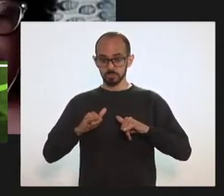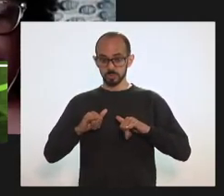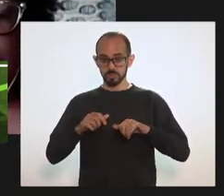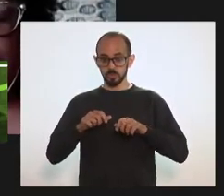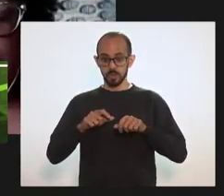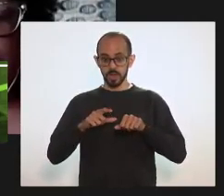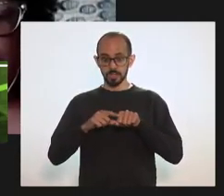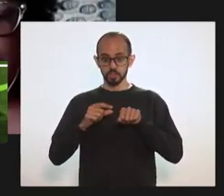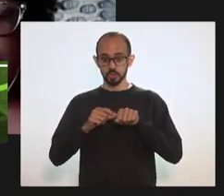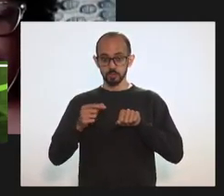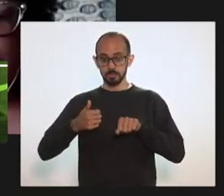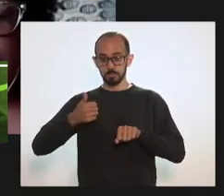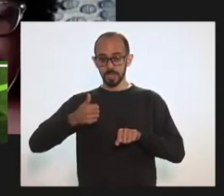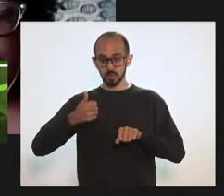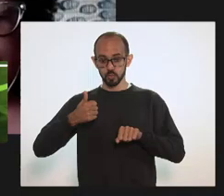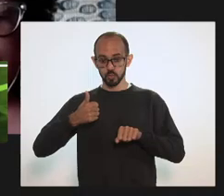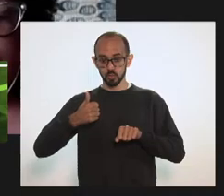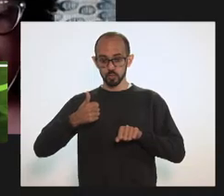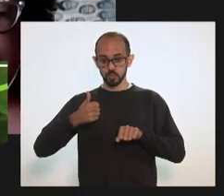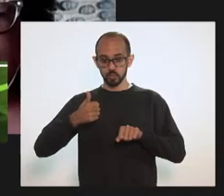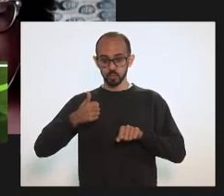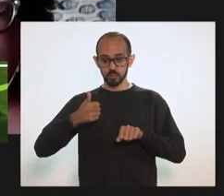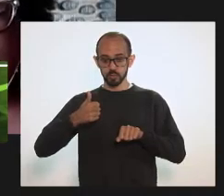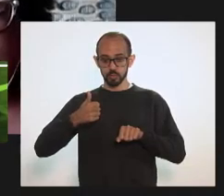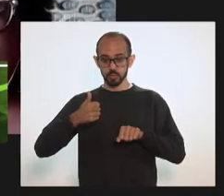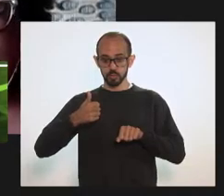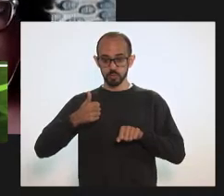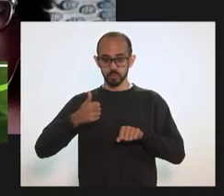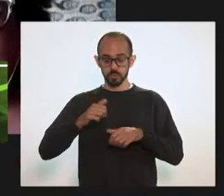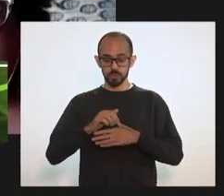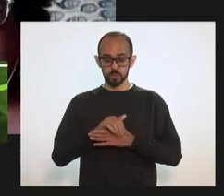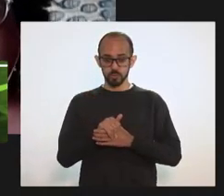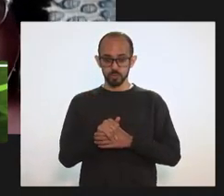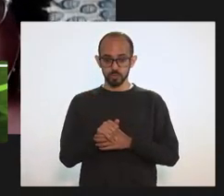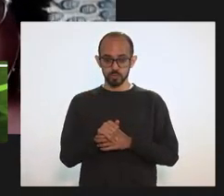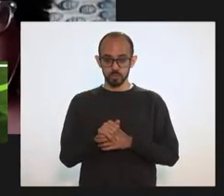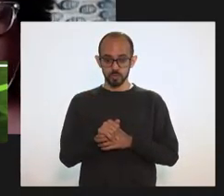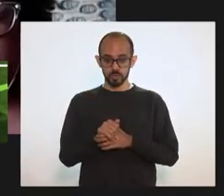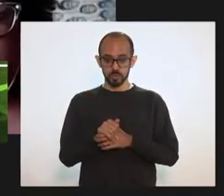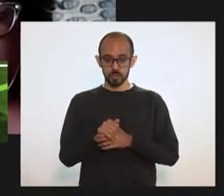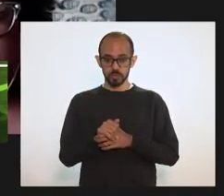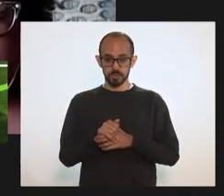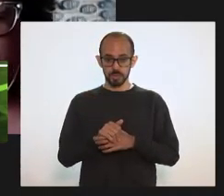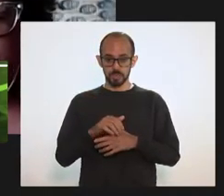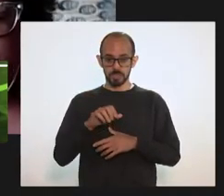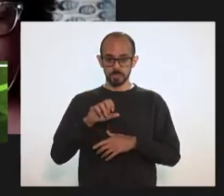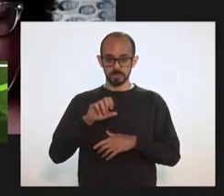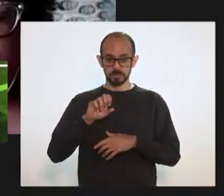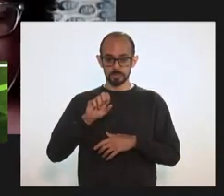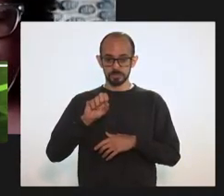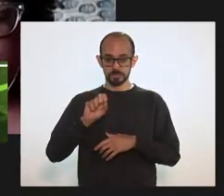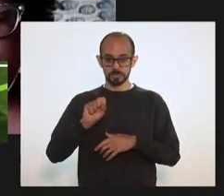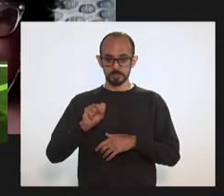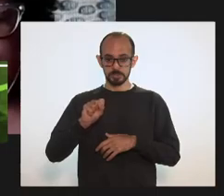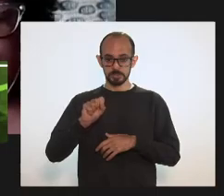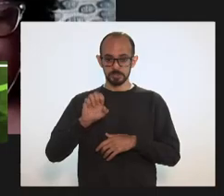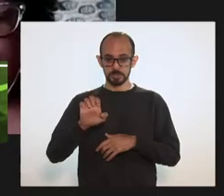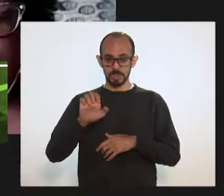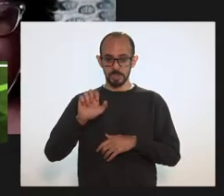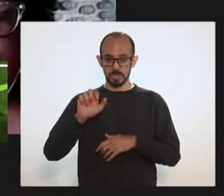a ponderação do deputado Luiz Paulo, dizer que tem outros pequenos erros aqui, eu não sei se de digitação, mas